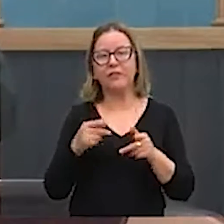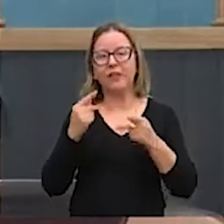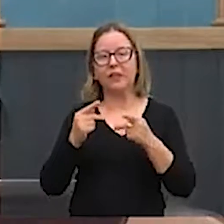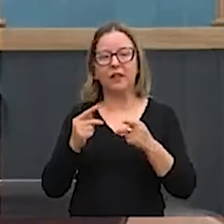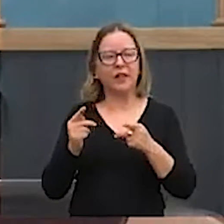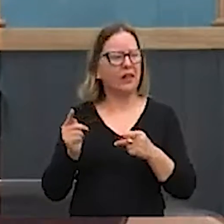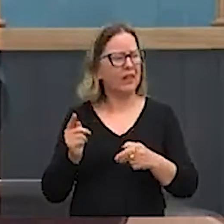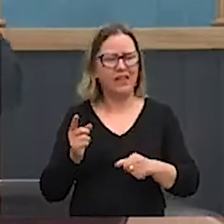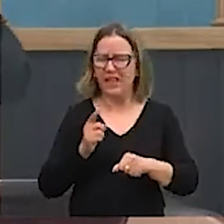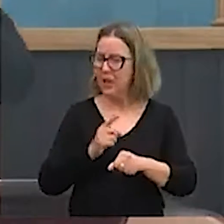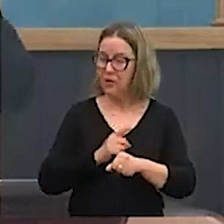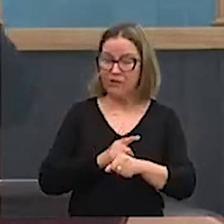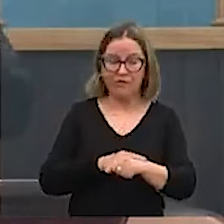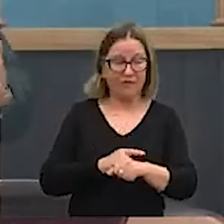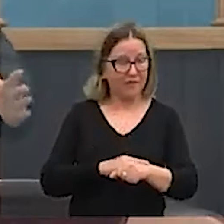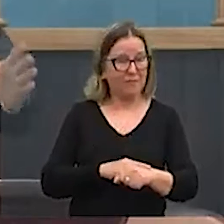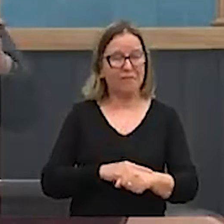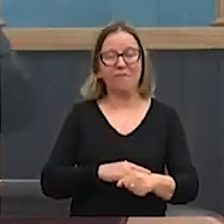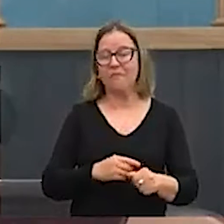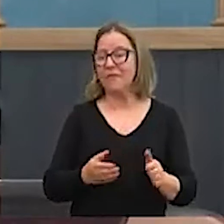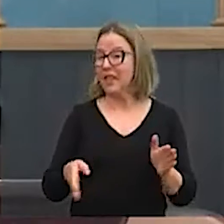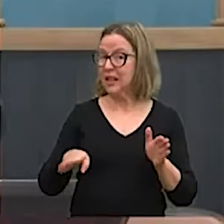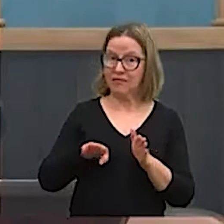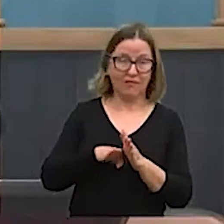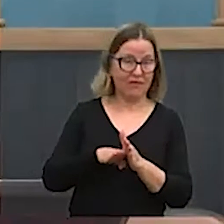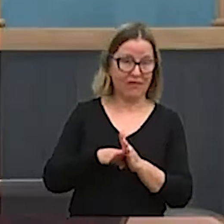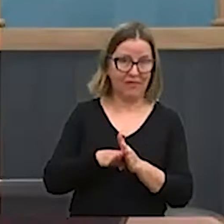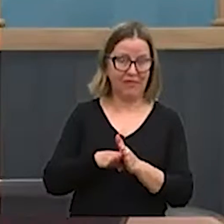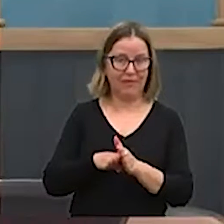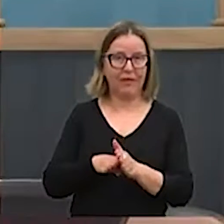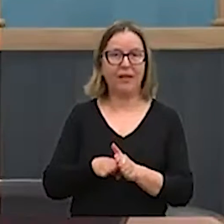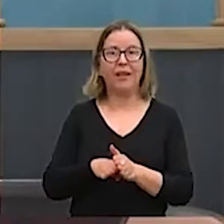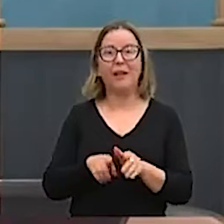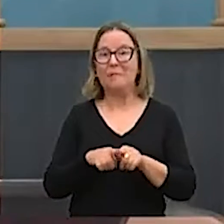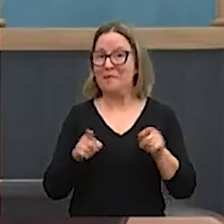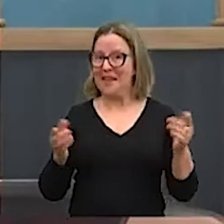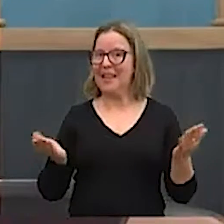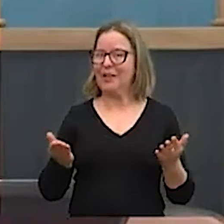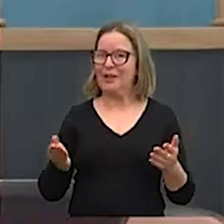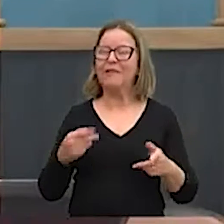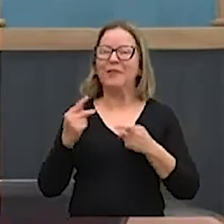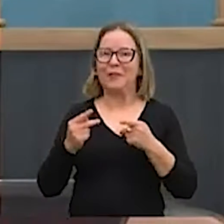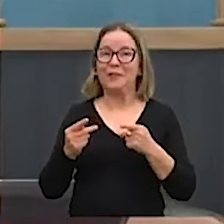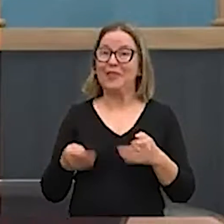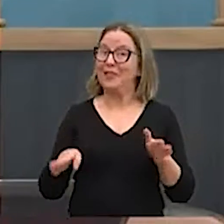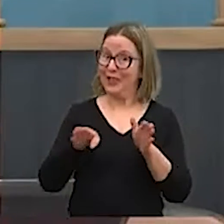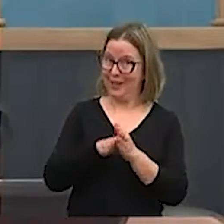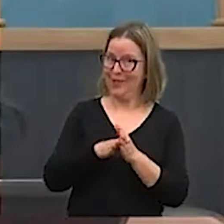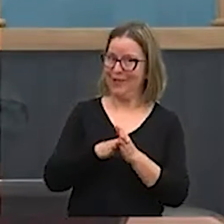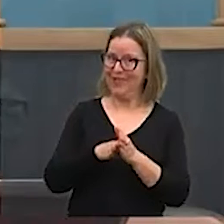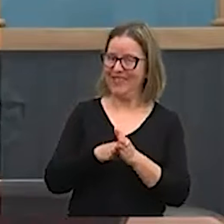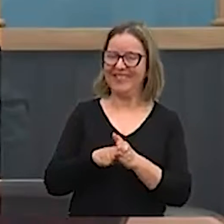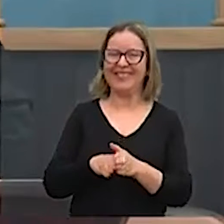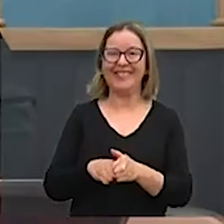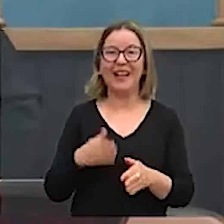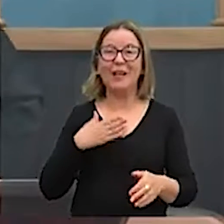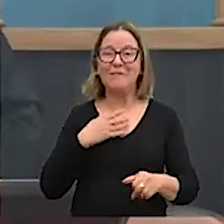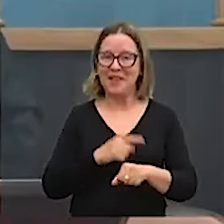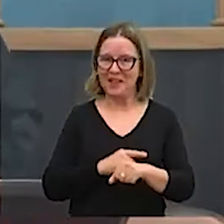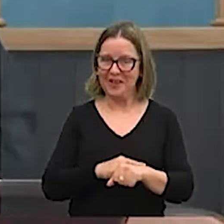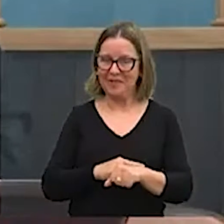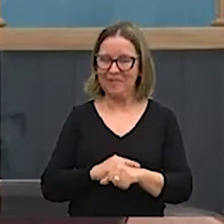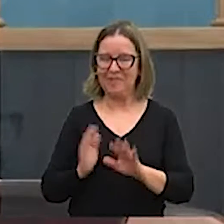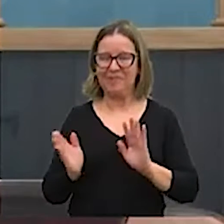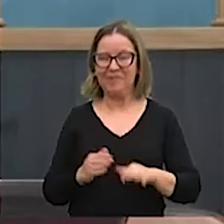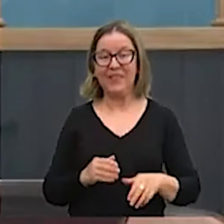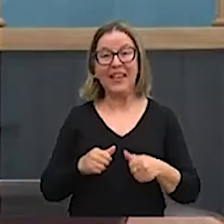meu momento, ainda não chegou, e agora ele diz, é chegado. Então, este ponto